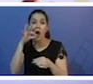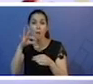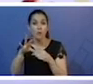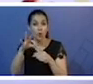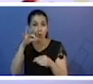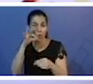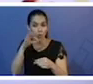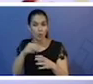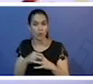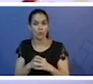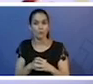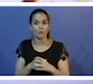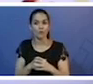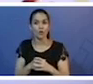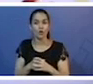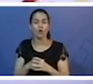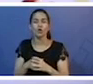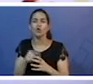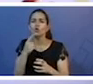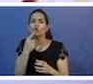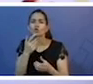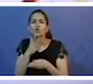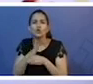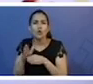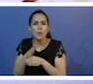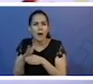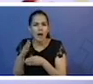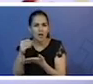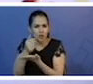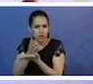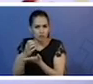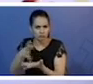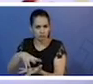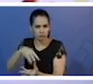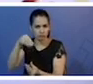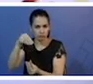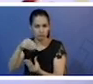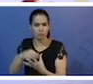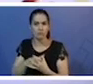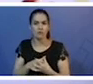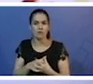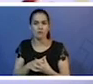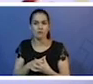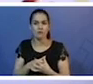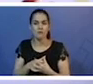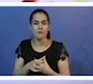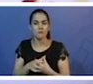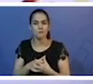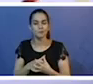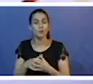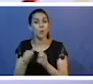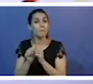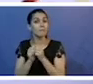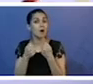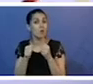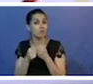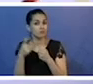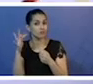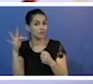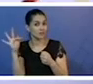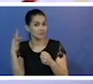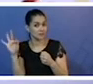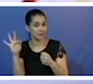salgado, extrato de tomate, pão francês, cereal matinal e também aqueles